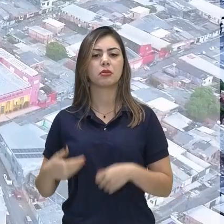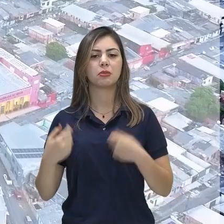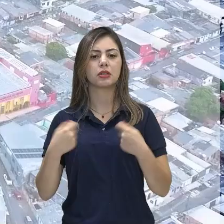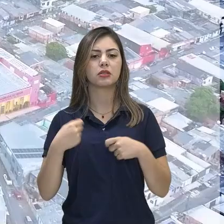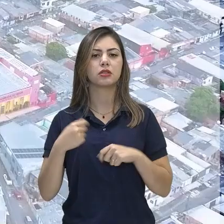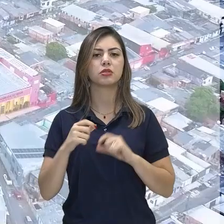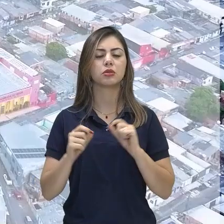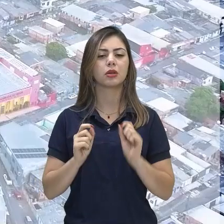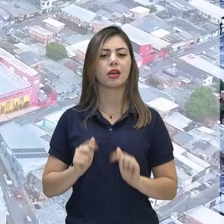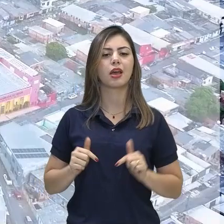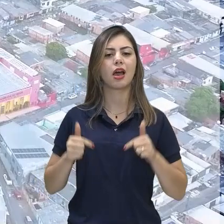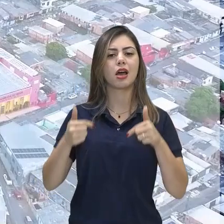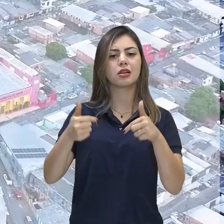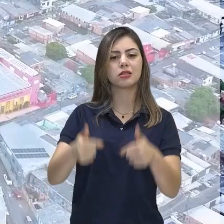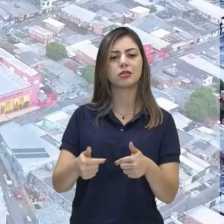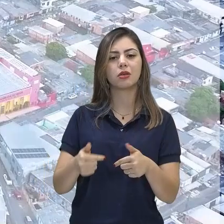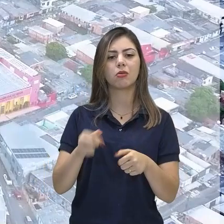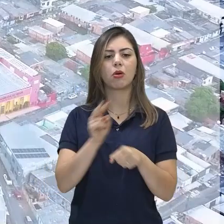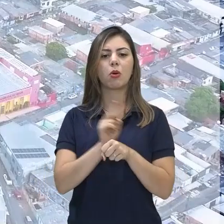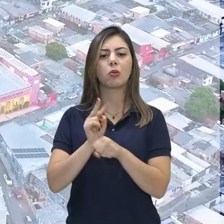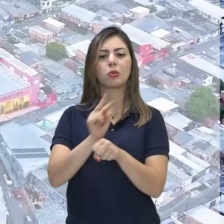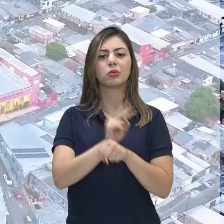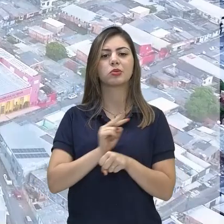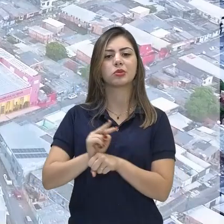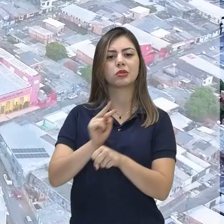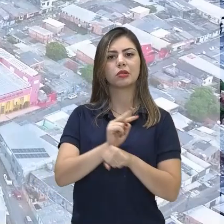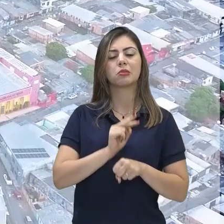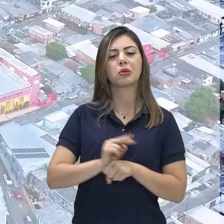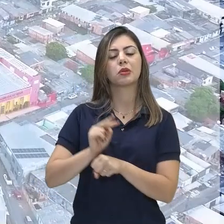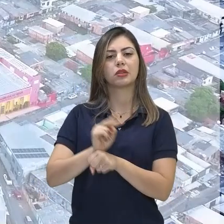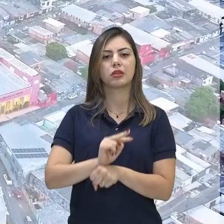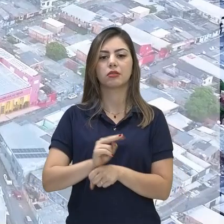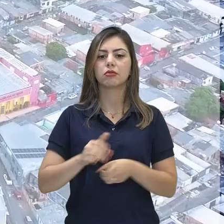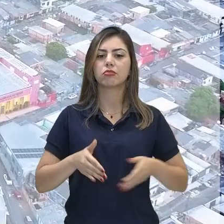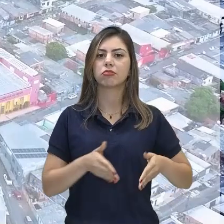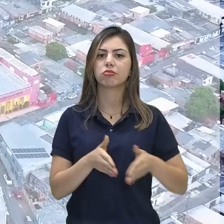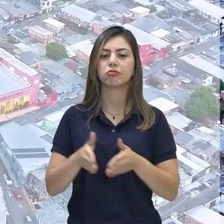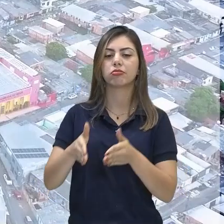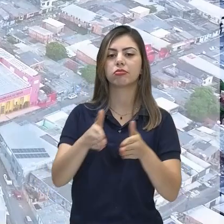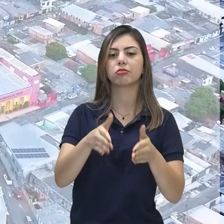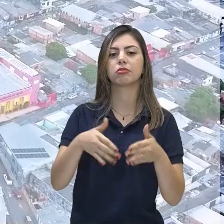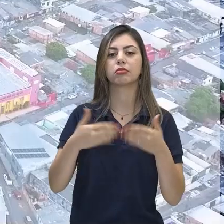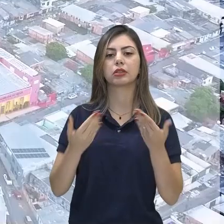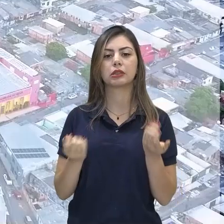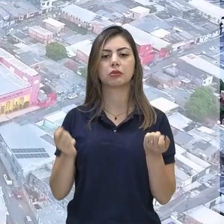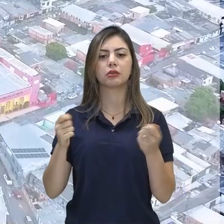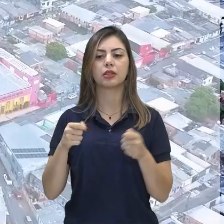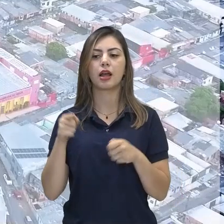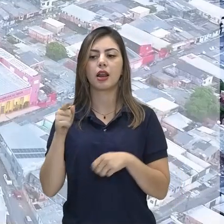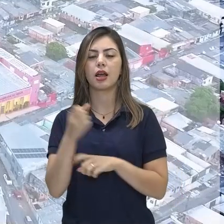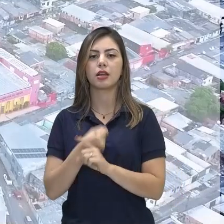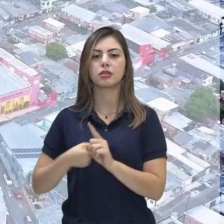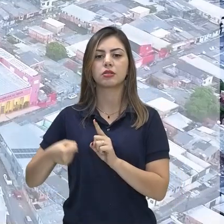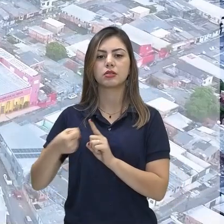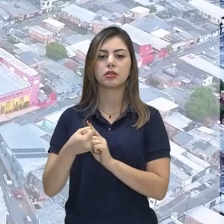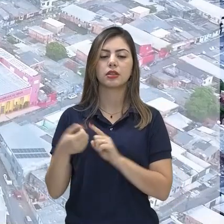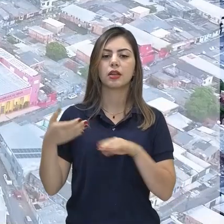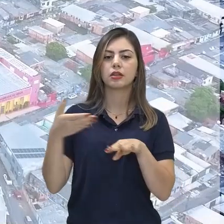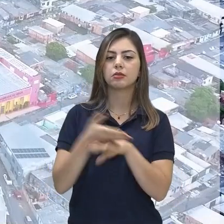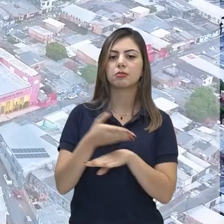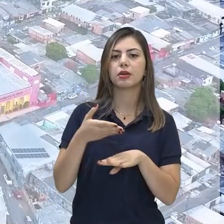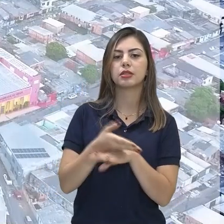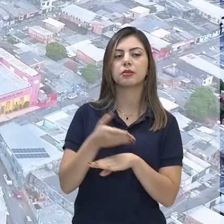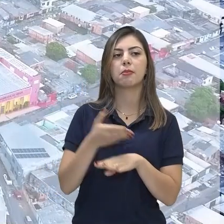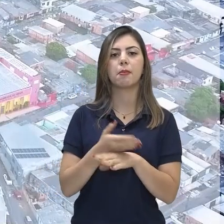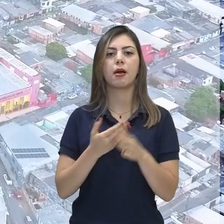poder continuar mantendo esse corredor. Então, espaços para a sociedade utilizar como espaços de lazer e